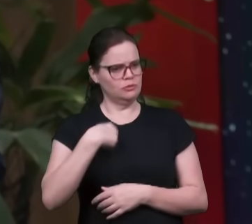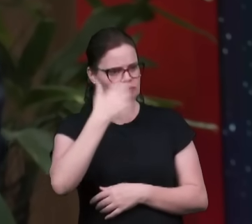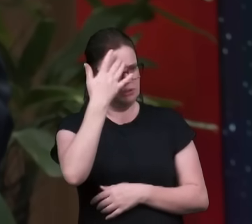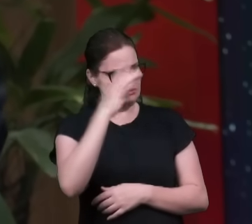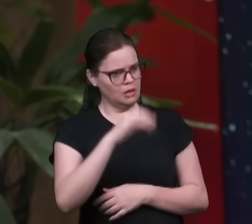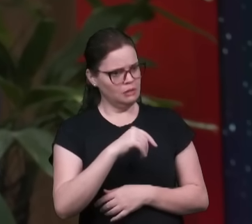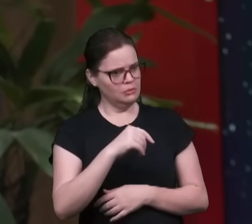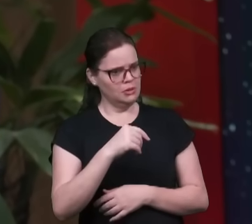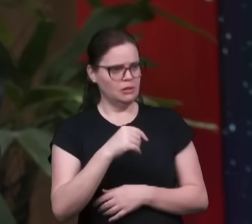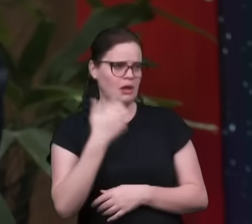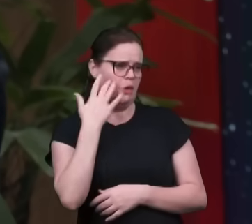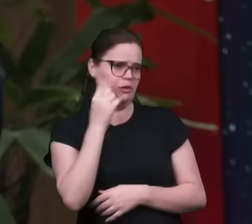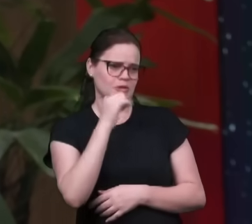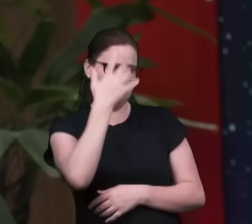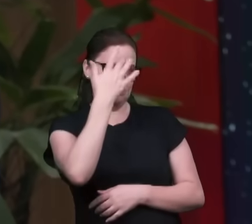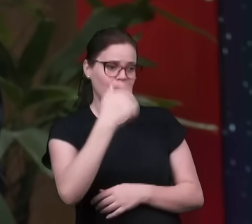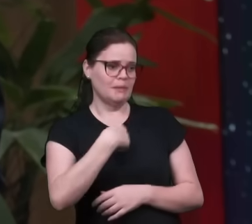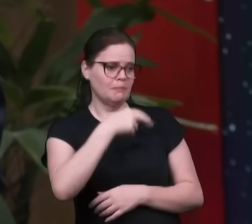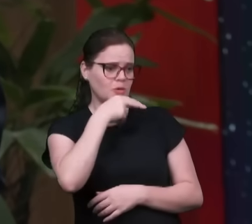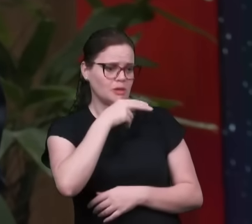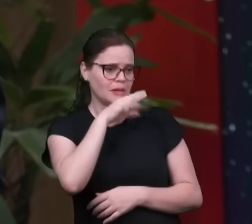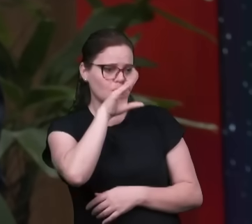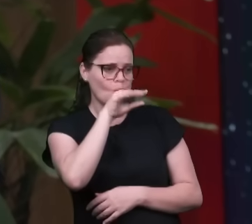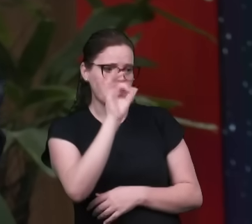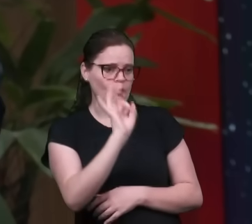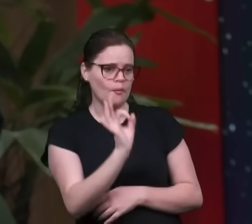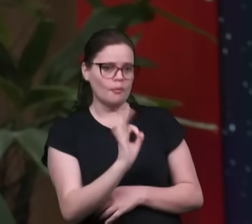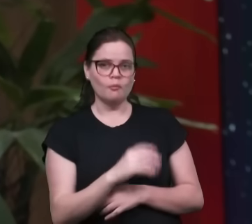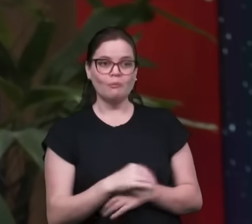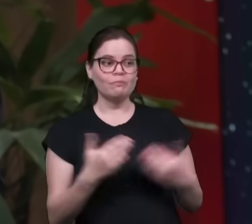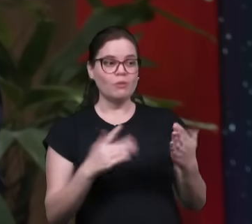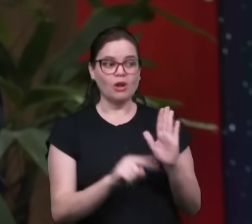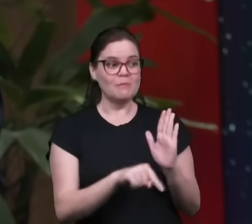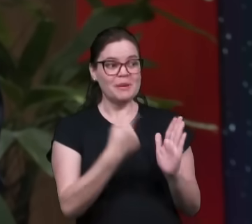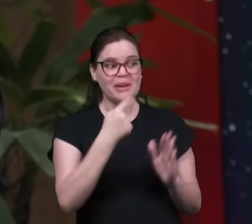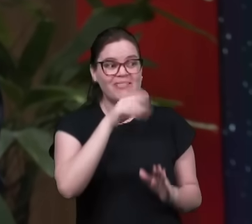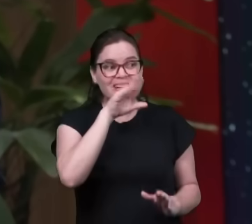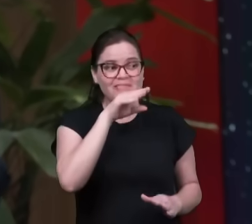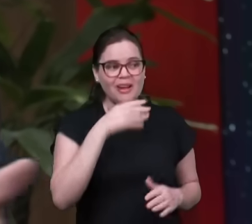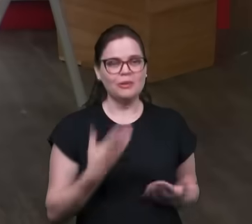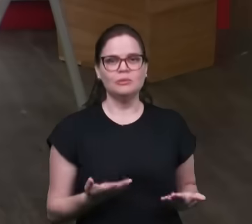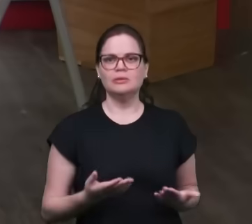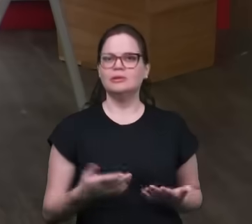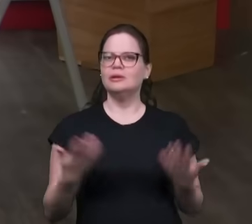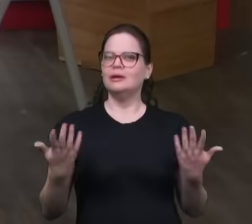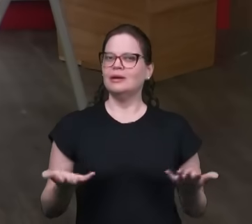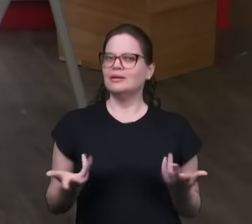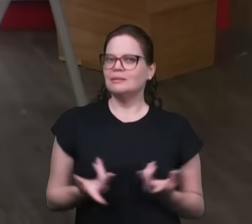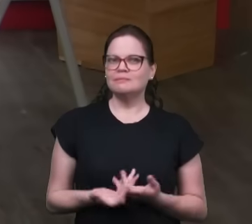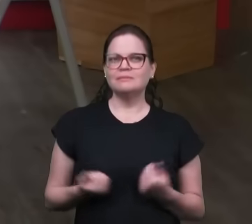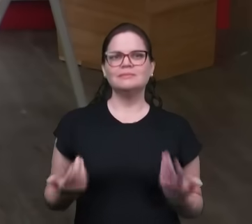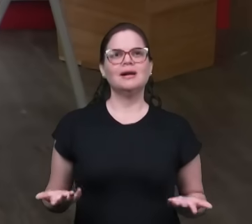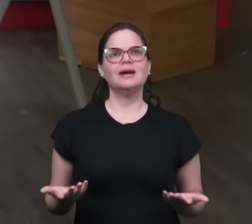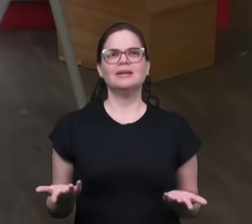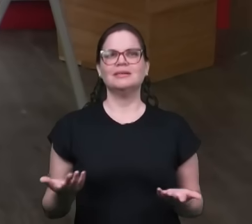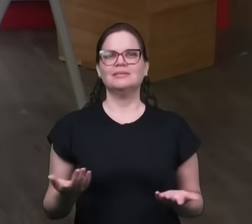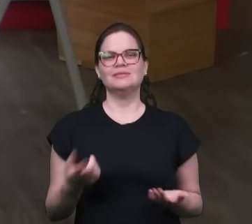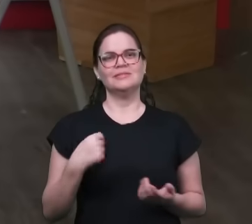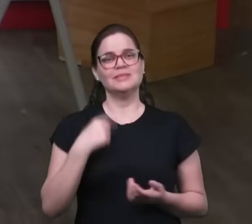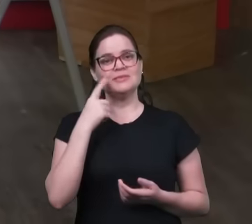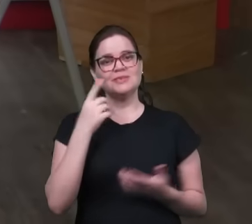meu... Talvez o senhor não sabe, mas meu neto não fala. Não. Hoje foi a primeira vez que ele falou. Que maravilha. Que coisa maravilhosa. Que é